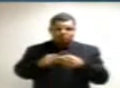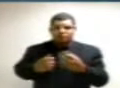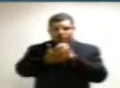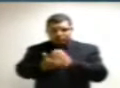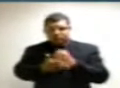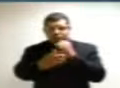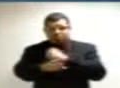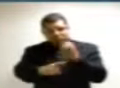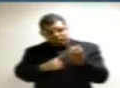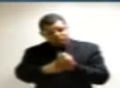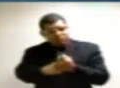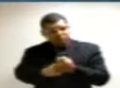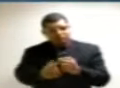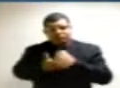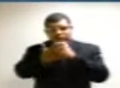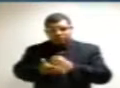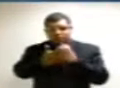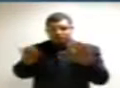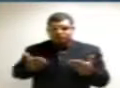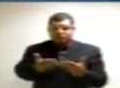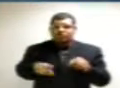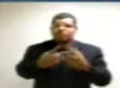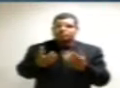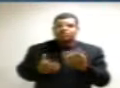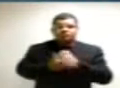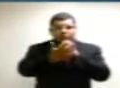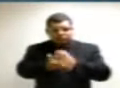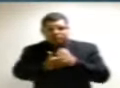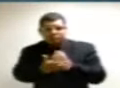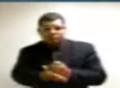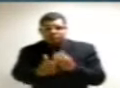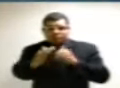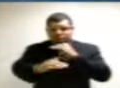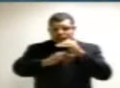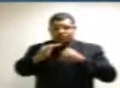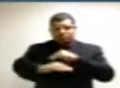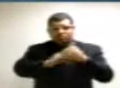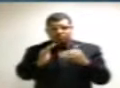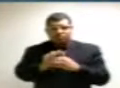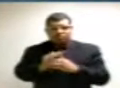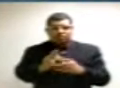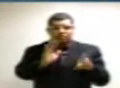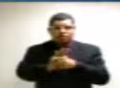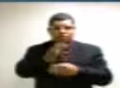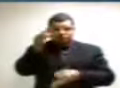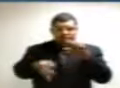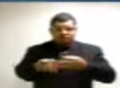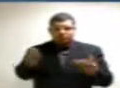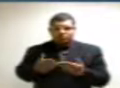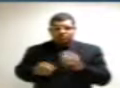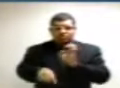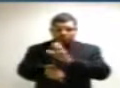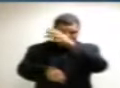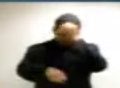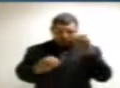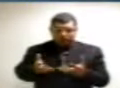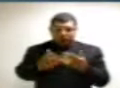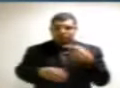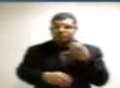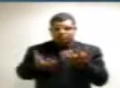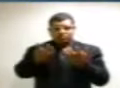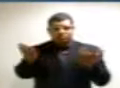medida que ajuda a sociedade, que ajuda o parlamento, mas que ajuda, acima de tudo, o próprio Tribunal de Justiça do Estado do